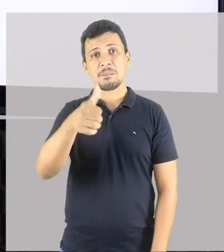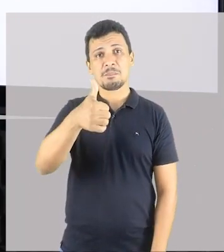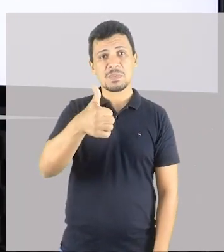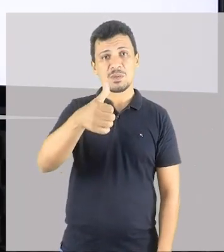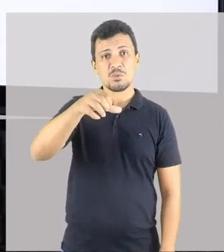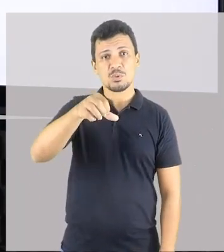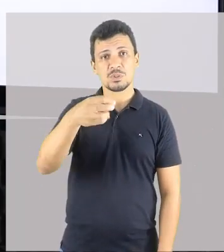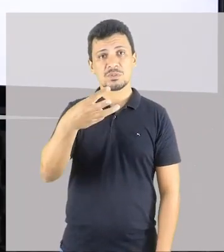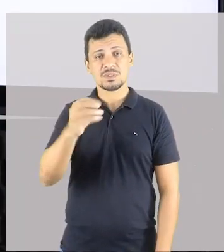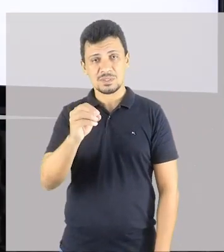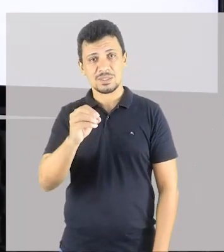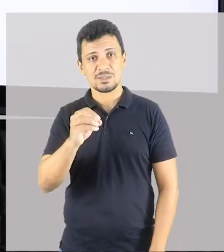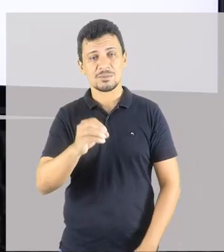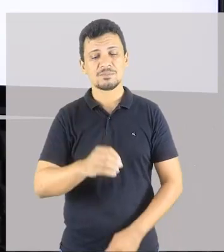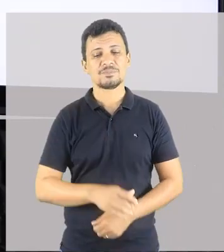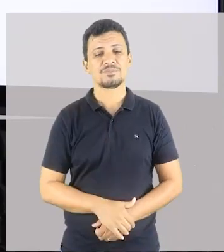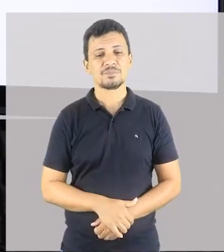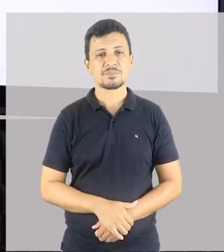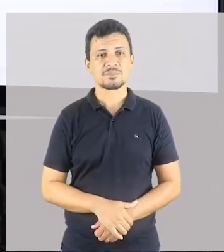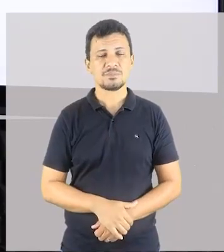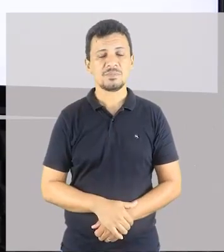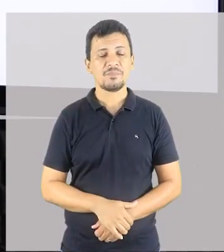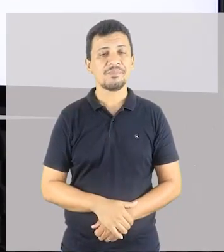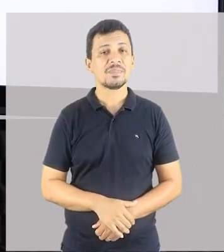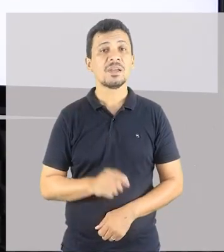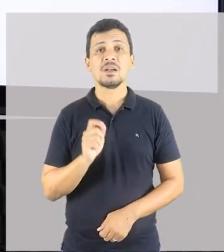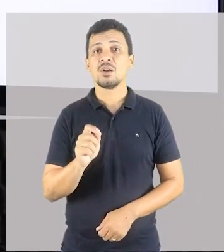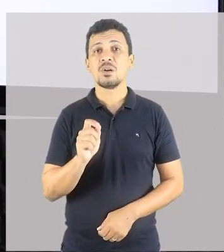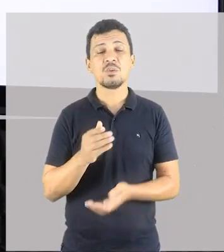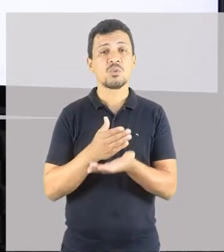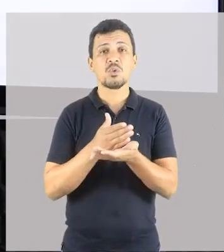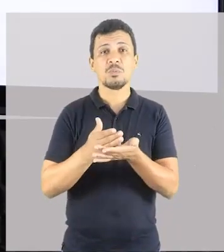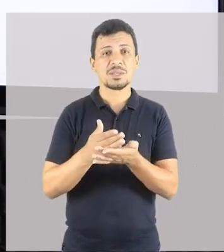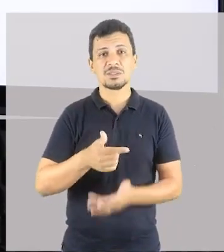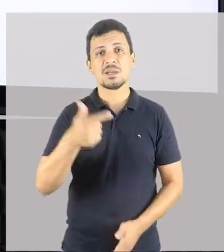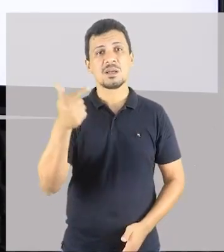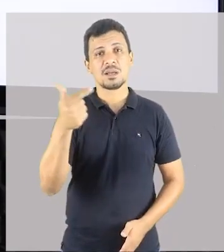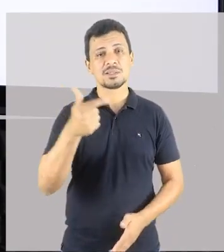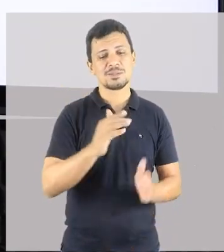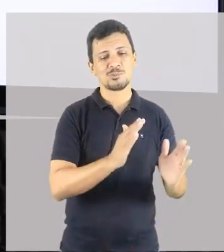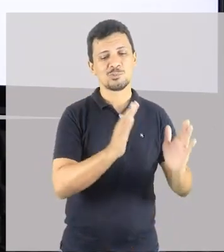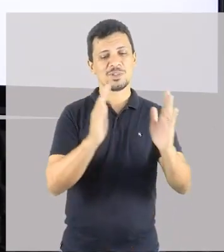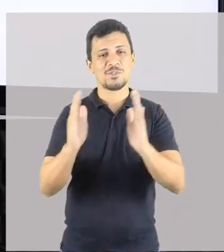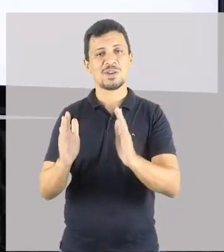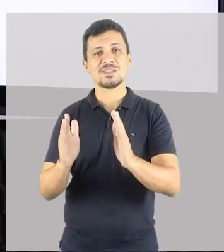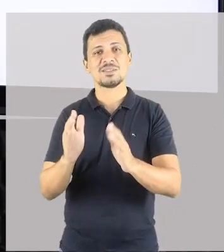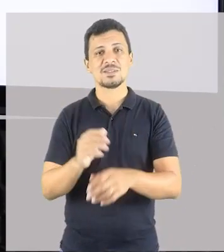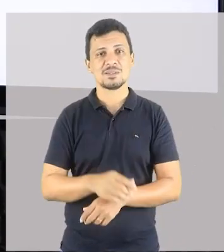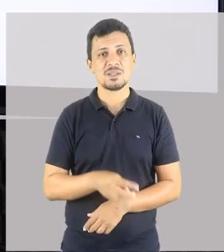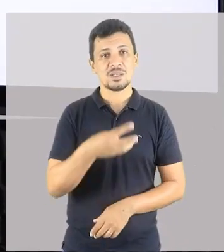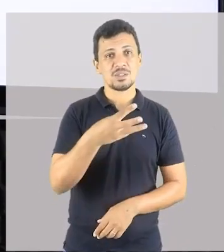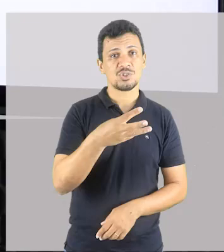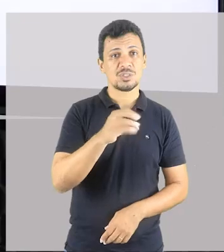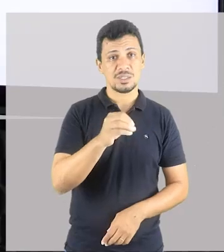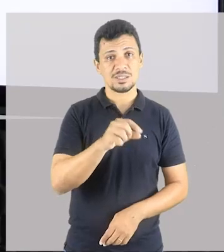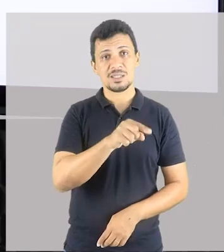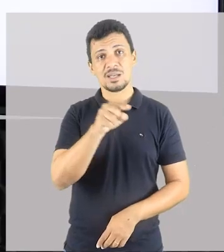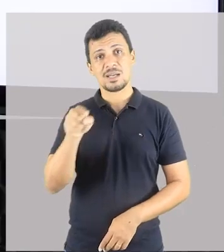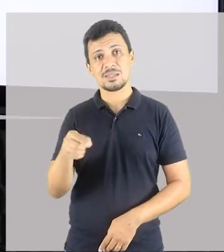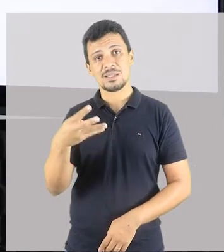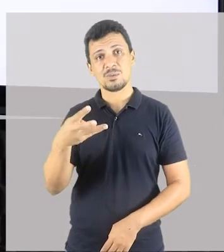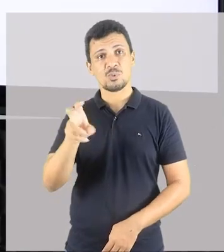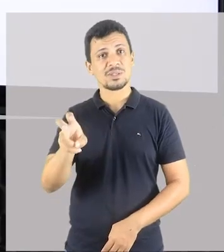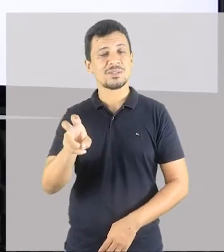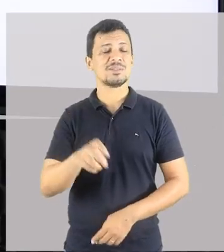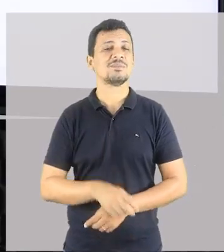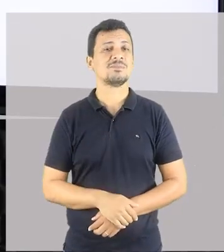30, né? Até 1930, que quando começa a segunda fase. Tá? Vai de 30 até 45. Então, nós vamos ter